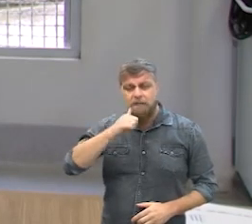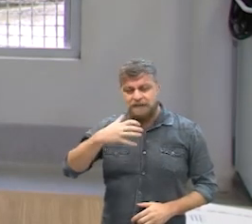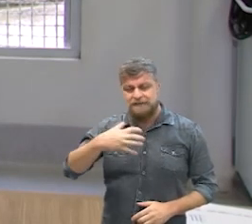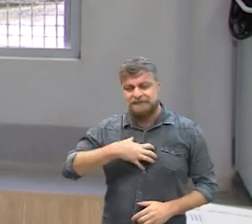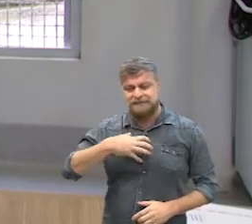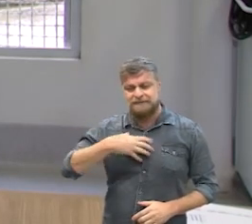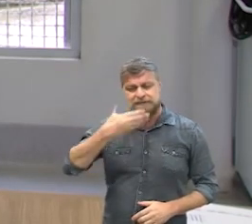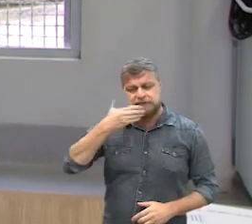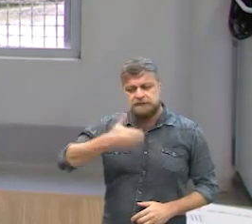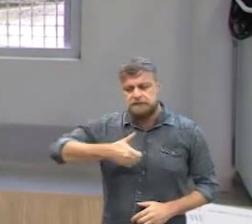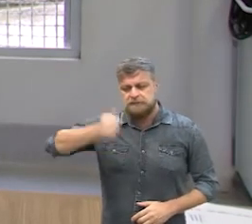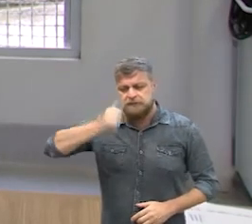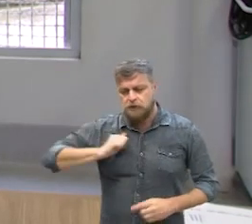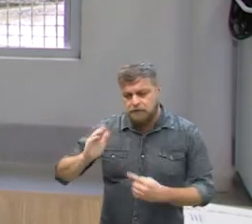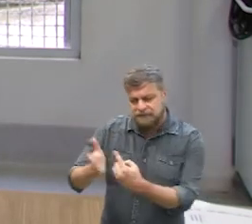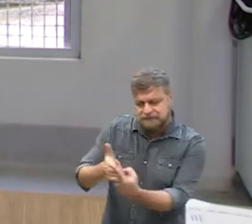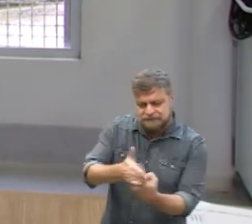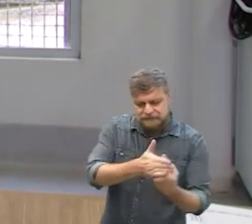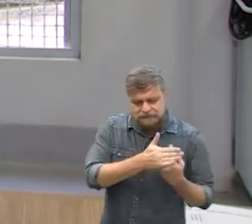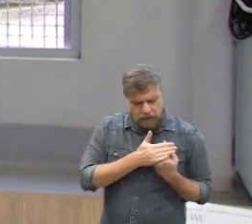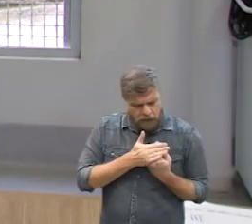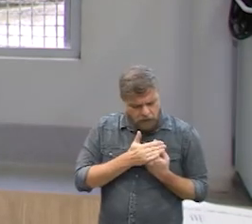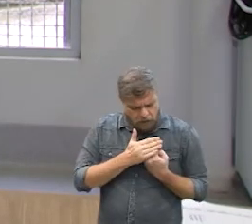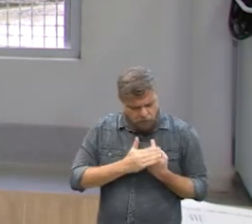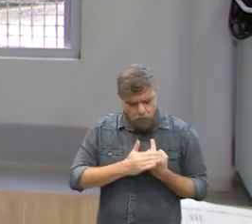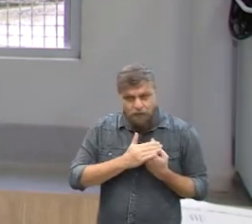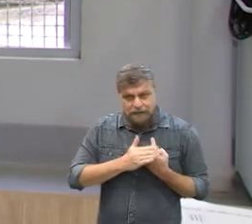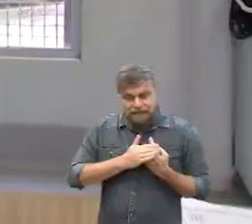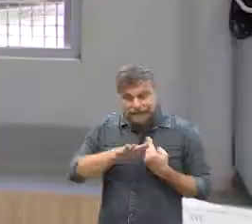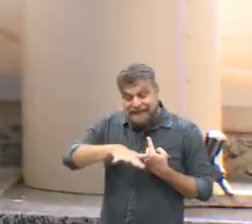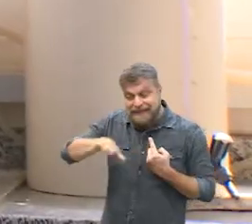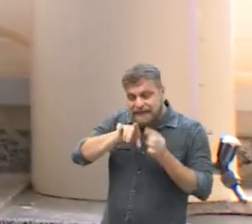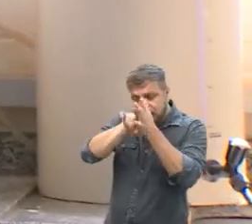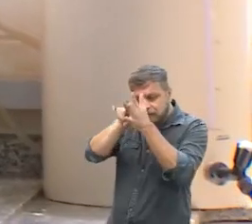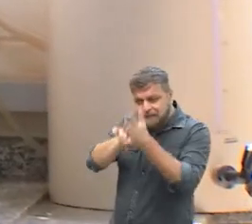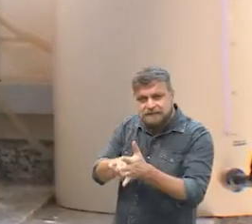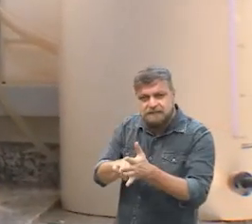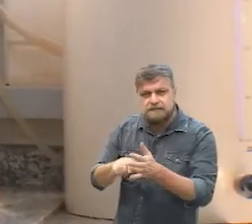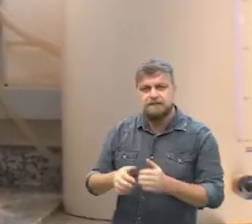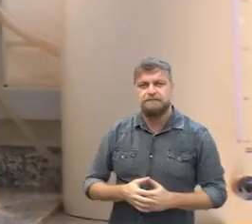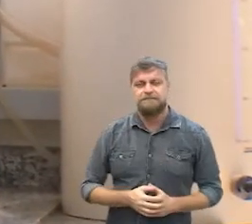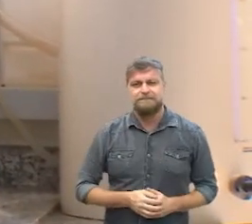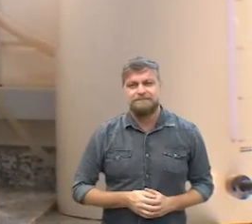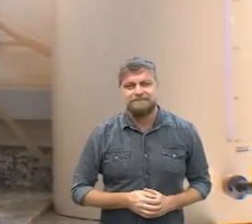melhor, mais acolhida na pesquisa.